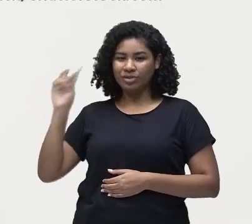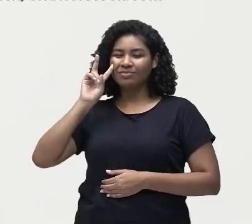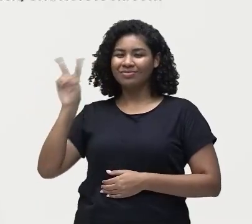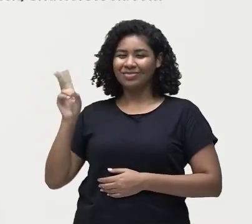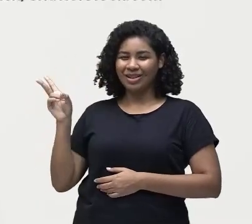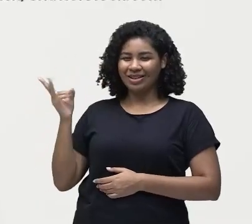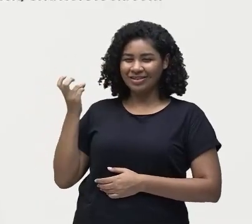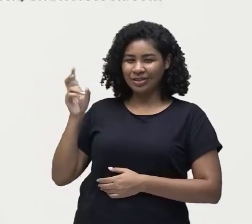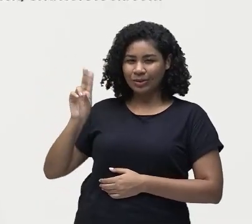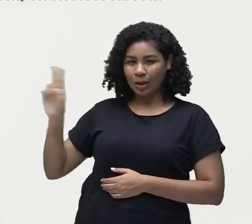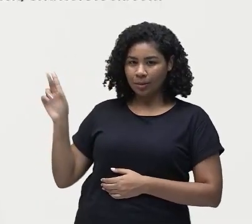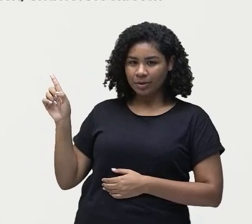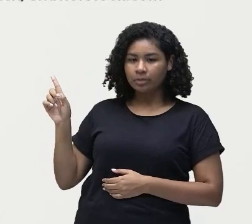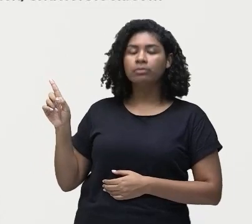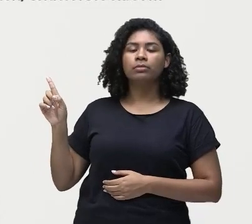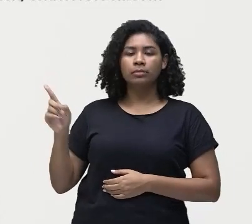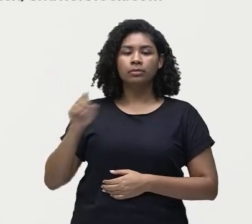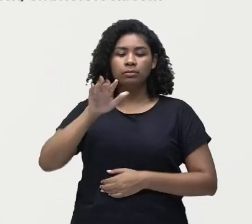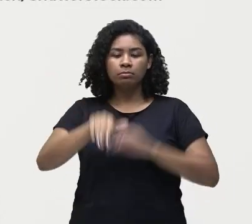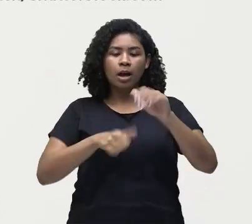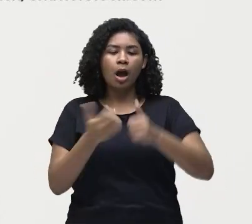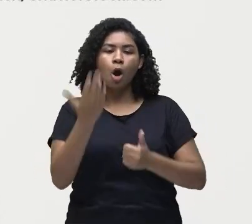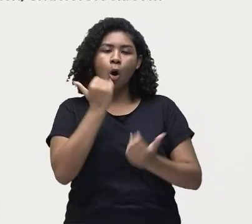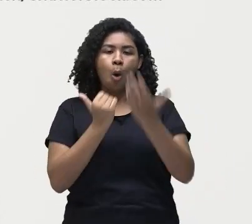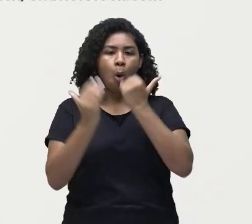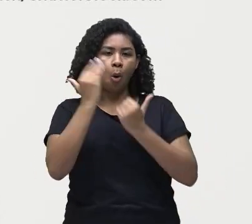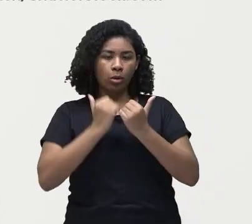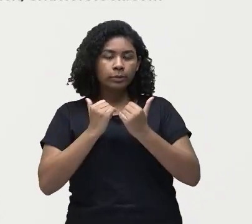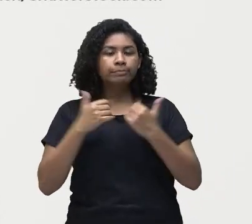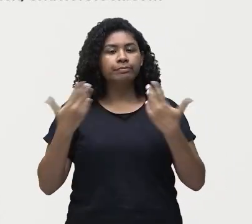Organismos consumidores são, portanto,